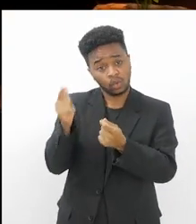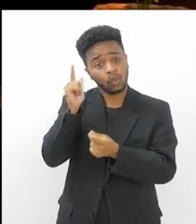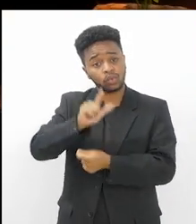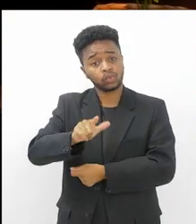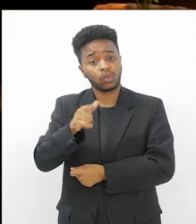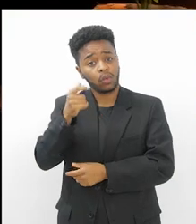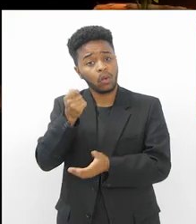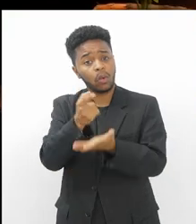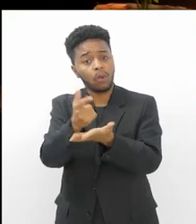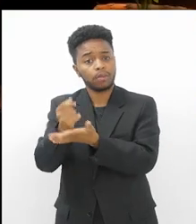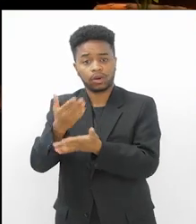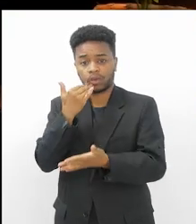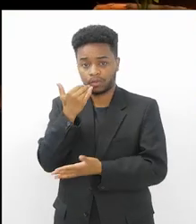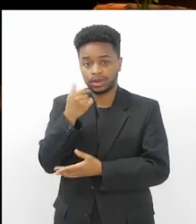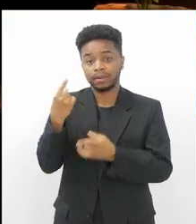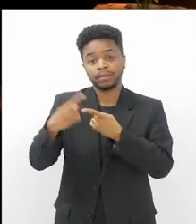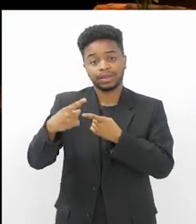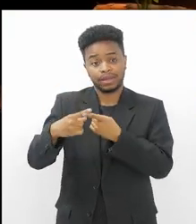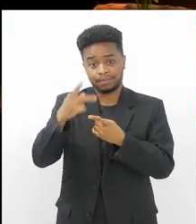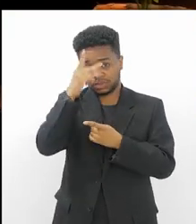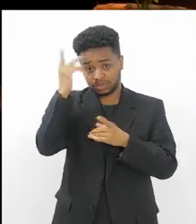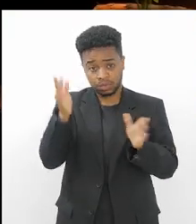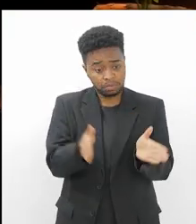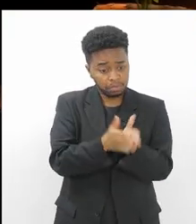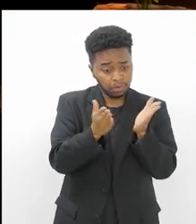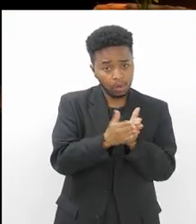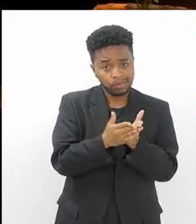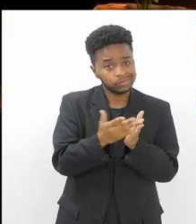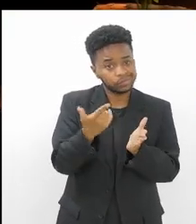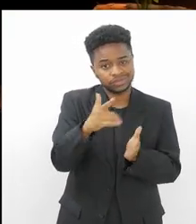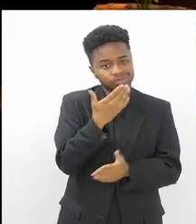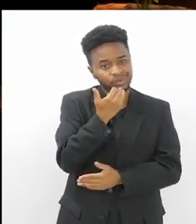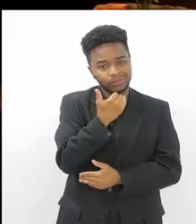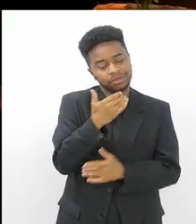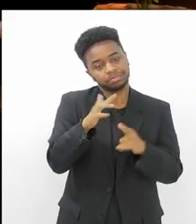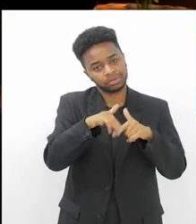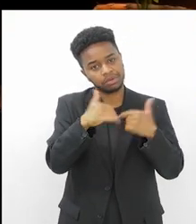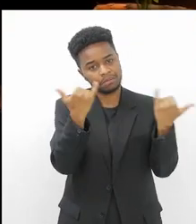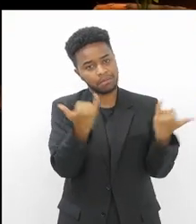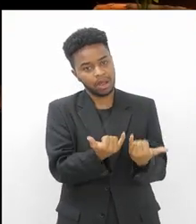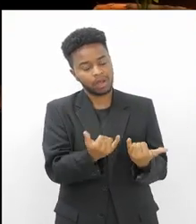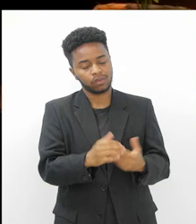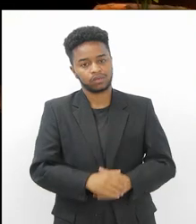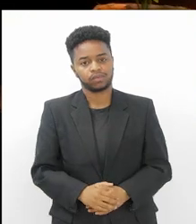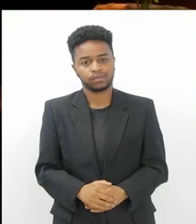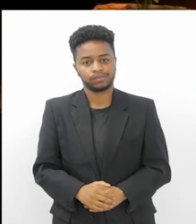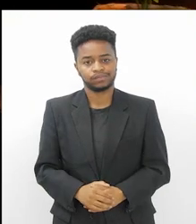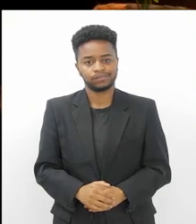quem tinha comida na época. As pessoas de classe social mais baixa não tinham comida.